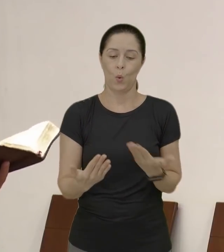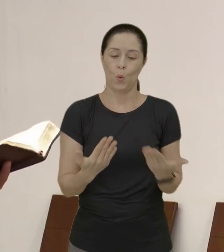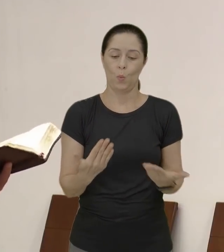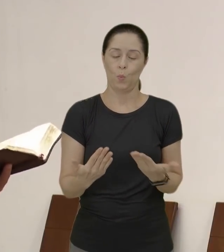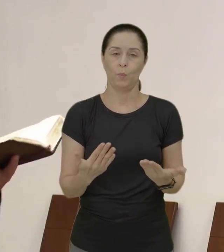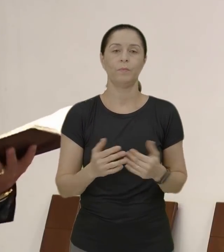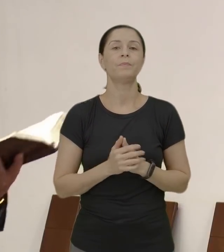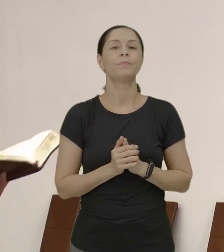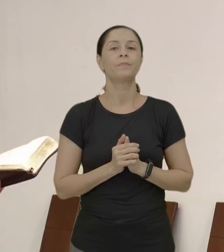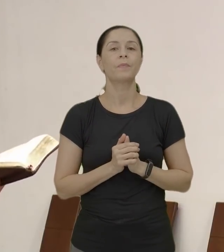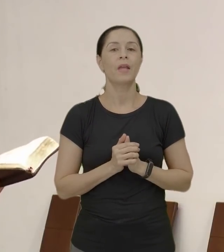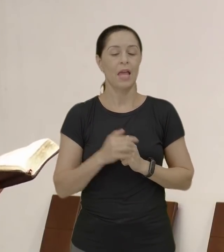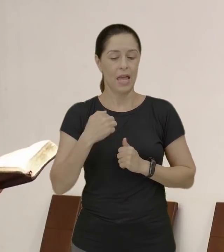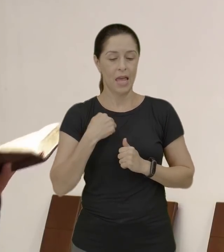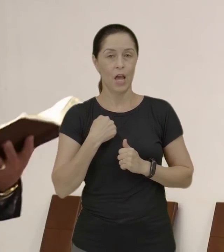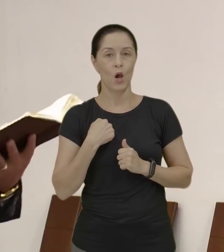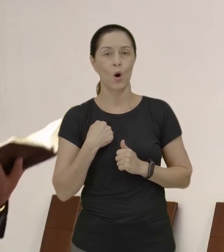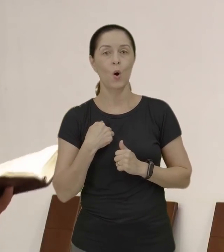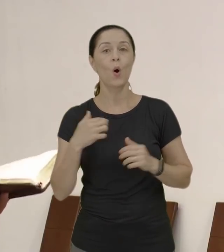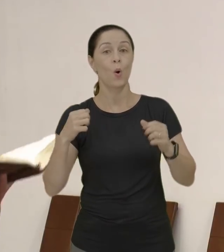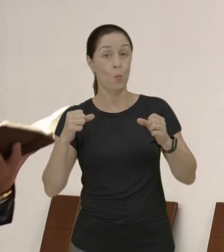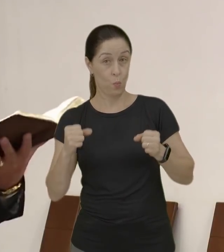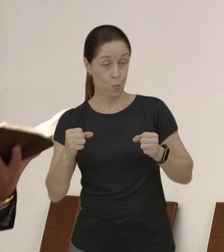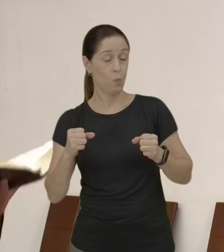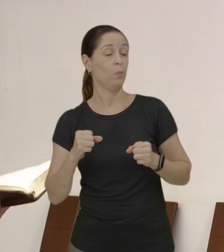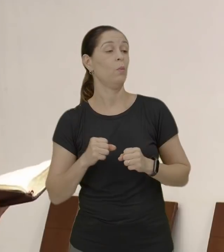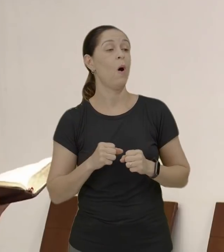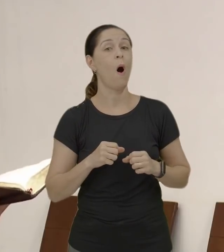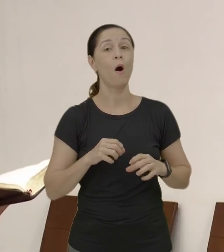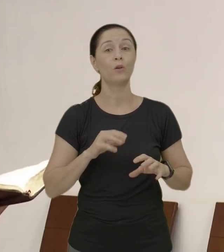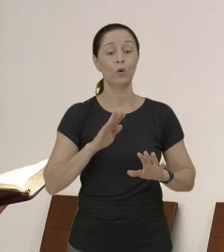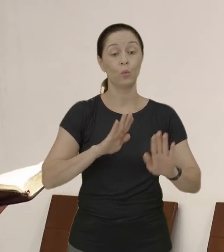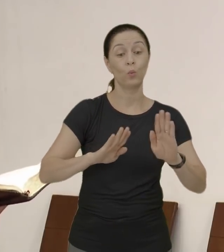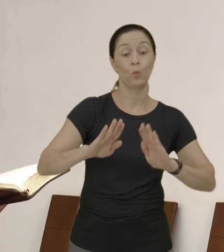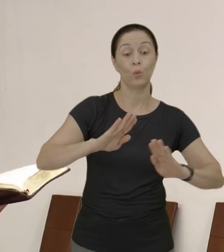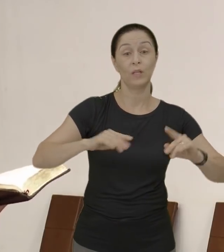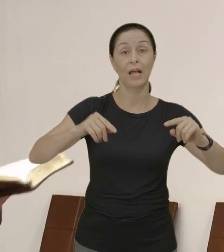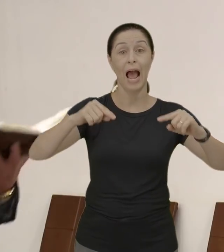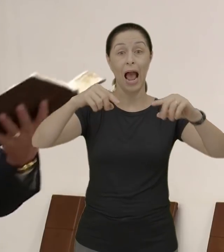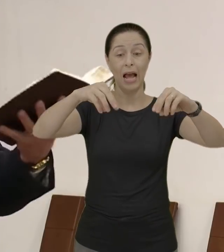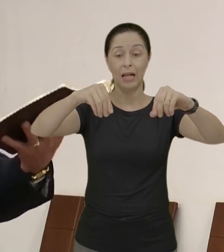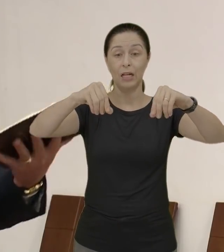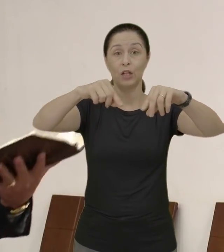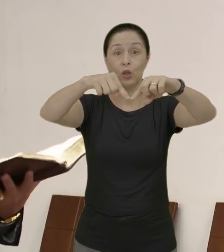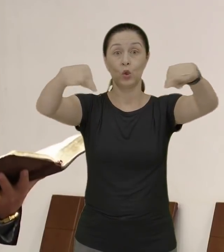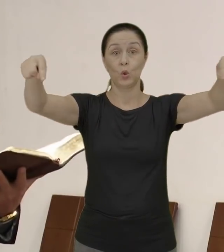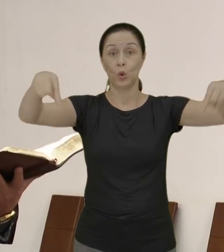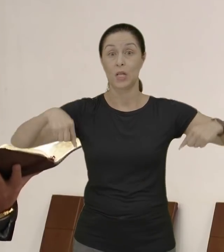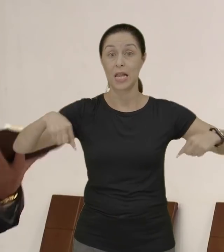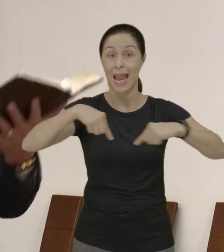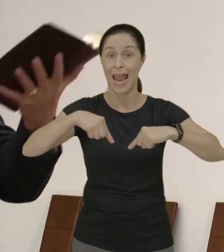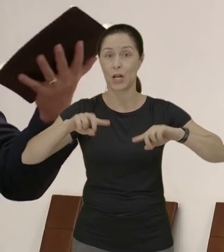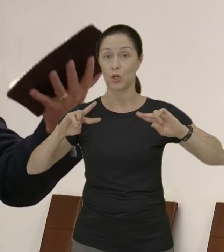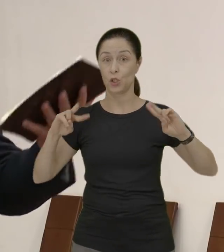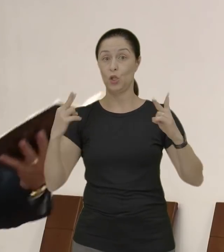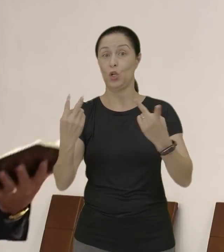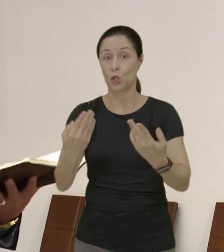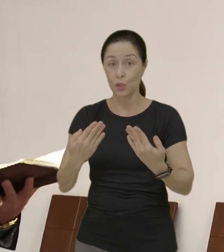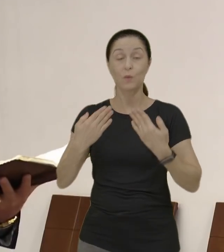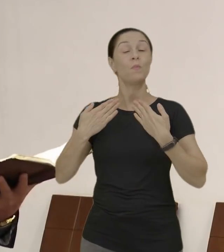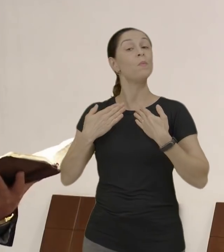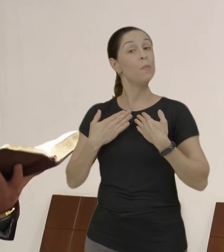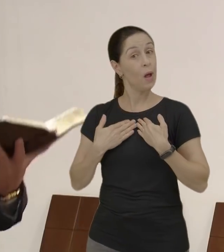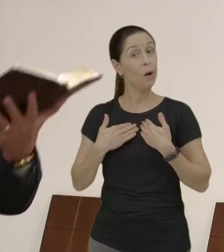que você recebeu e cultivá-lo, plantar nele, colher dele, para que ele produza, para que ele